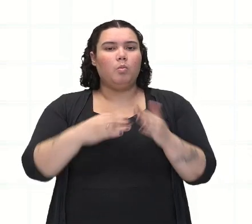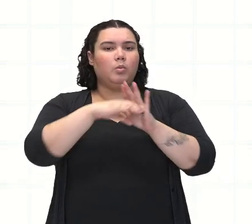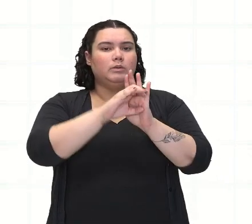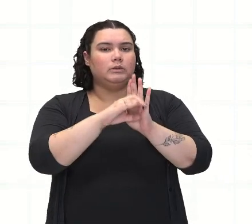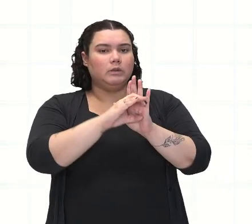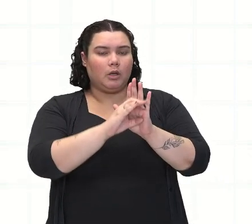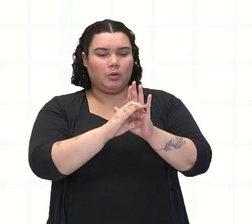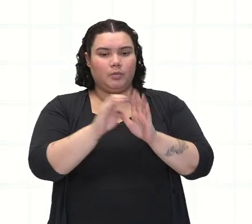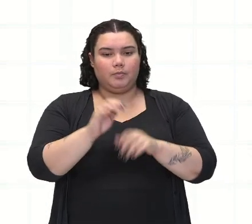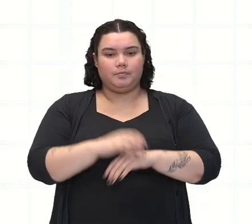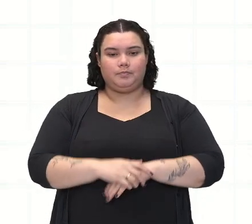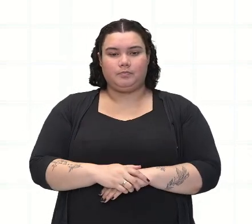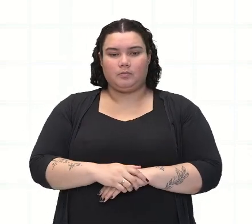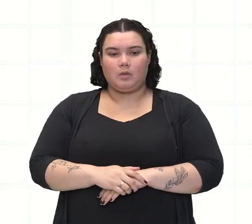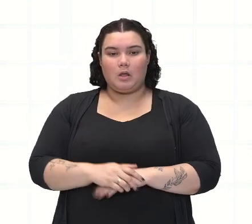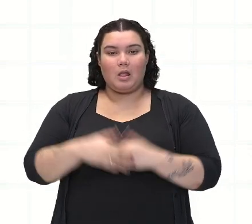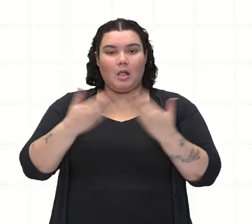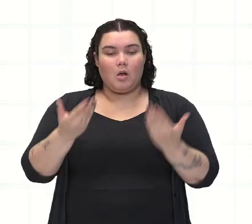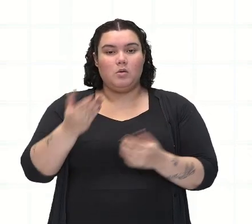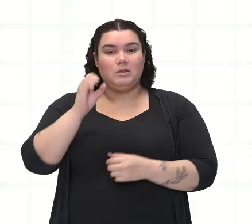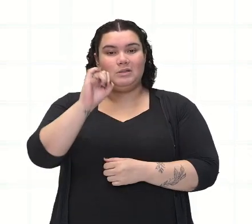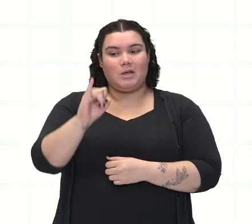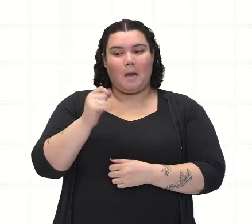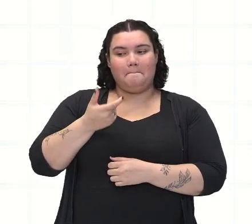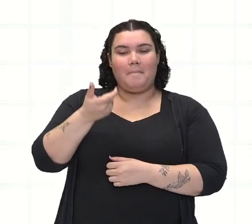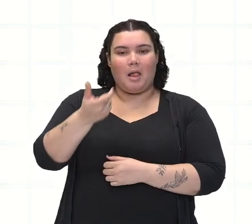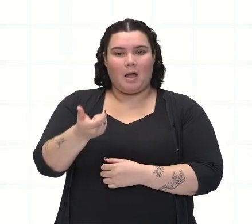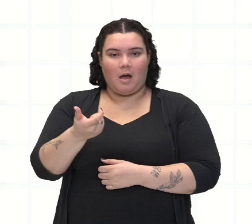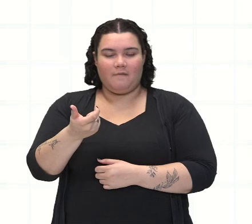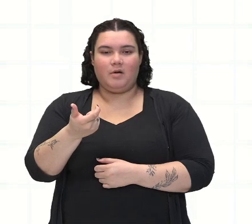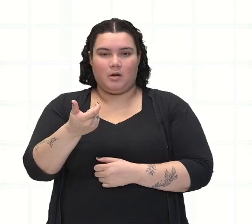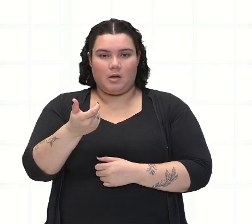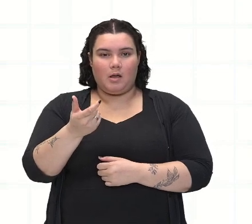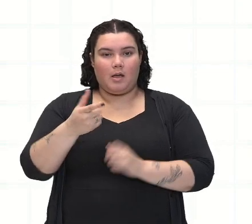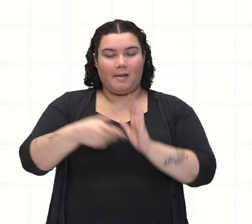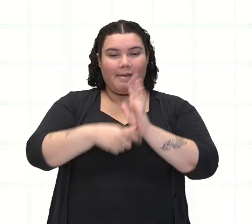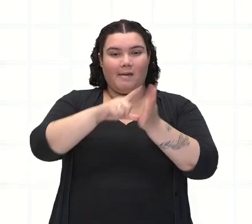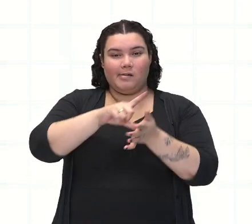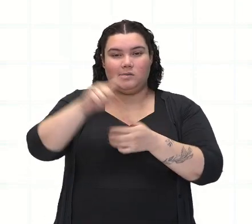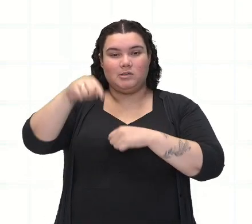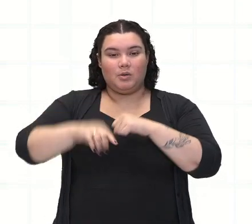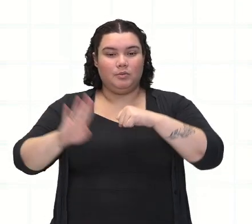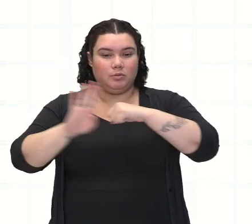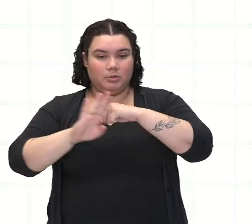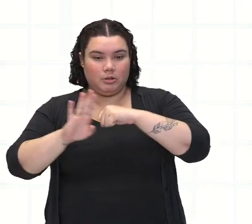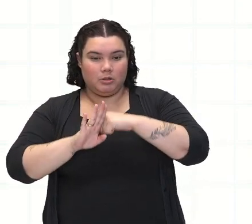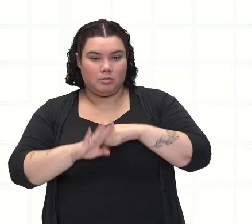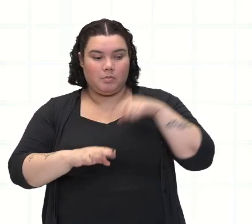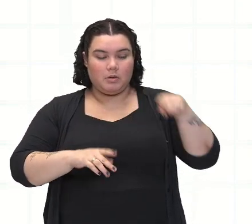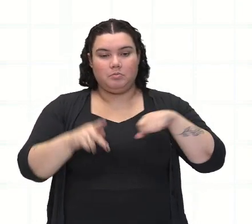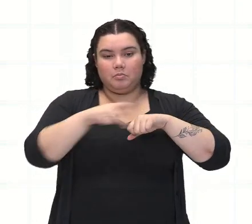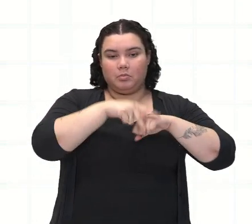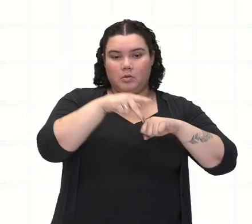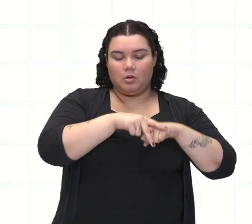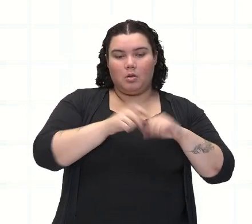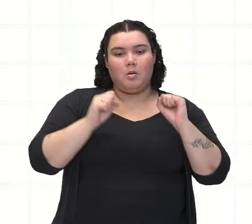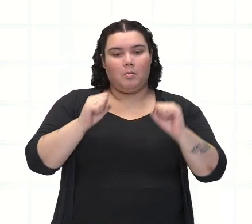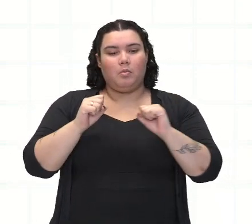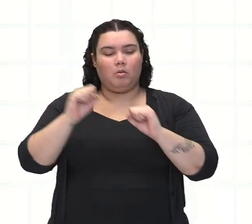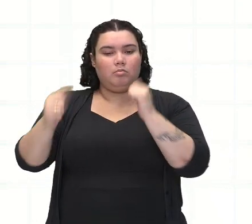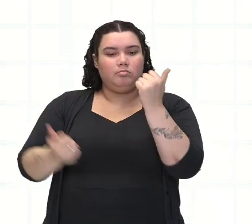conceito. Quando o antecedente é um substantivo e esse pronome que, ele pode